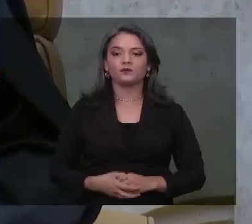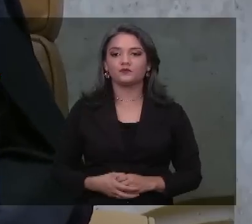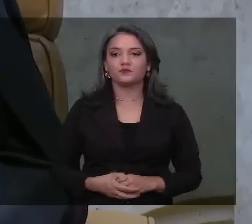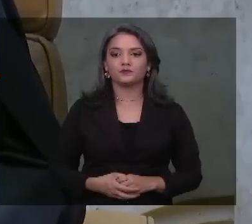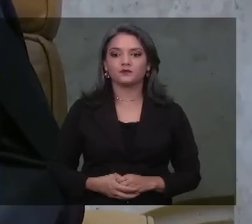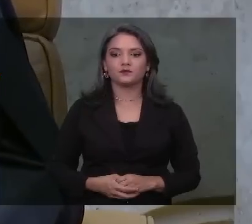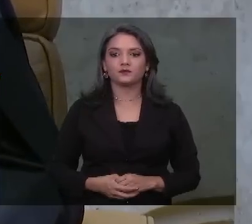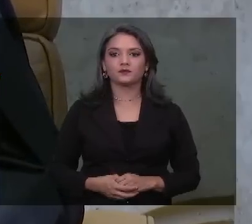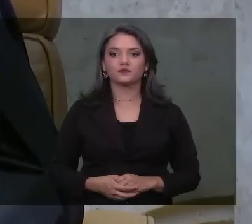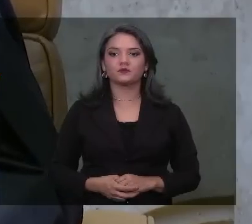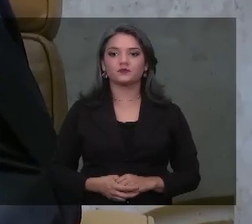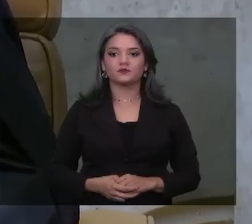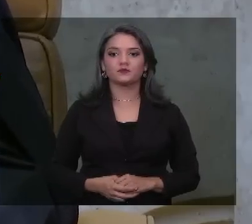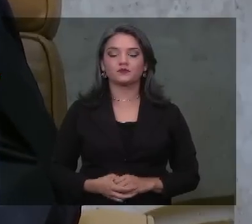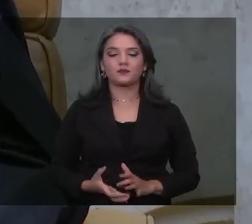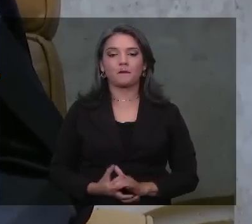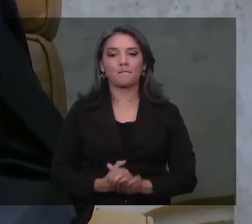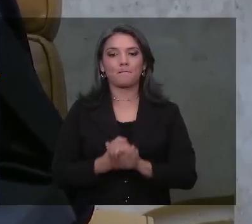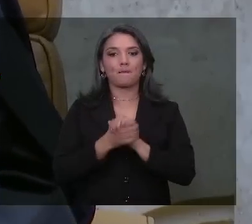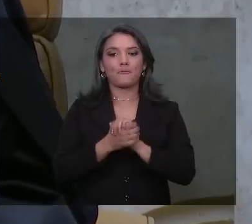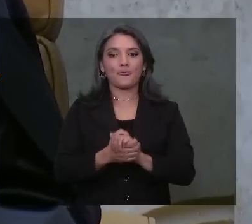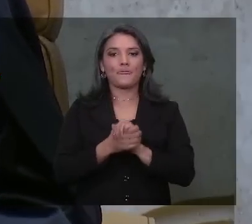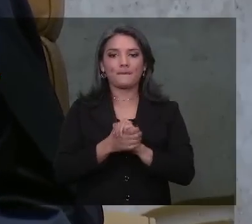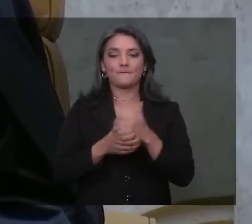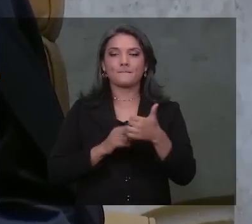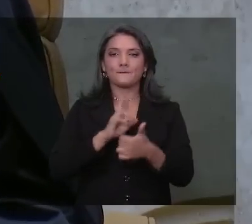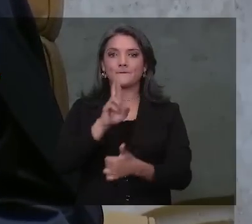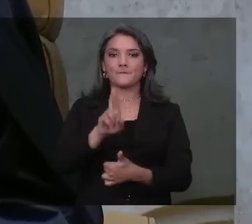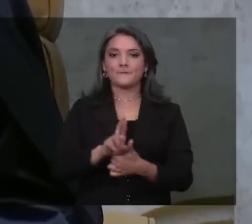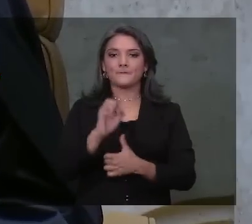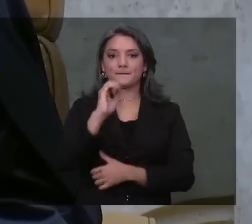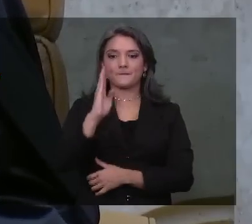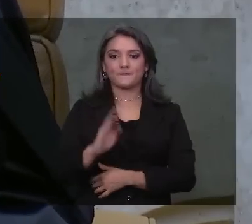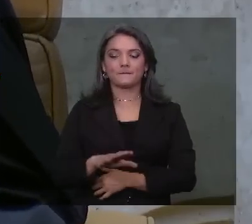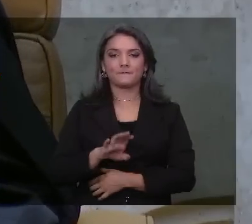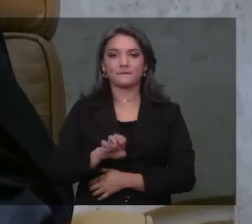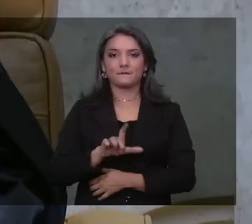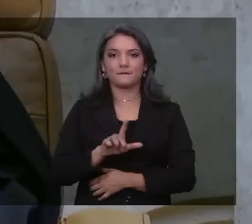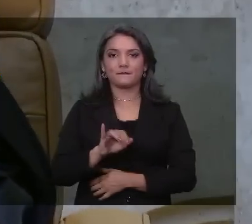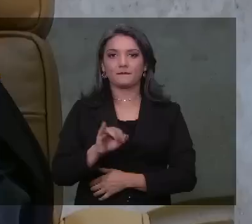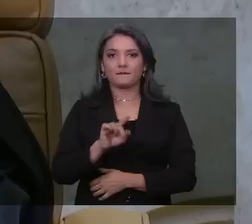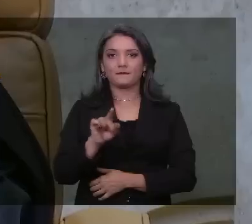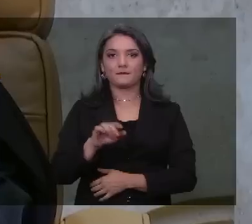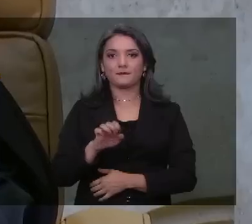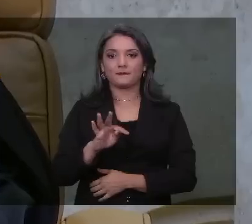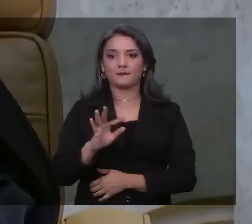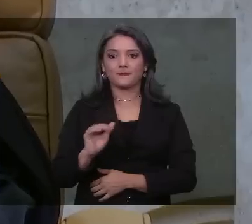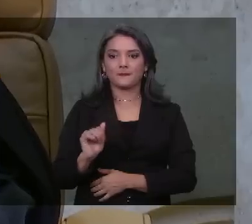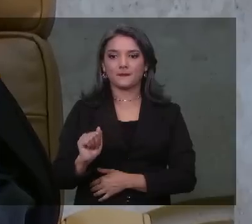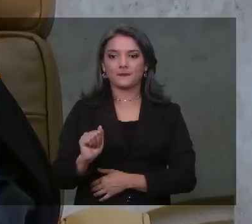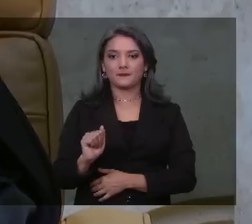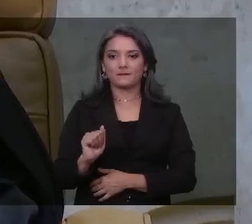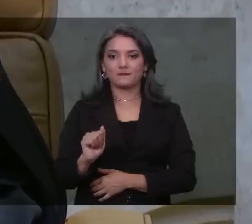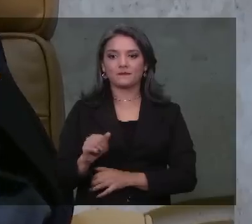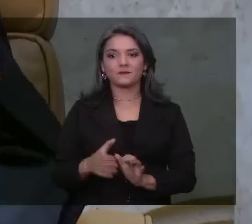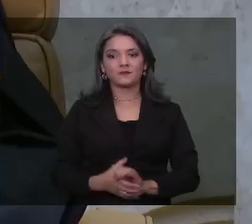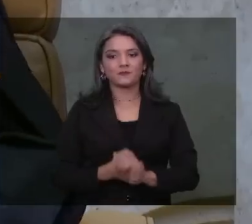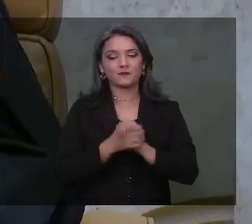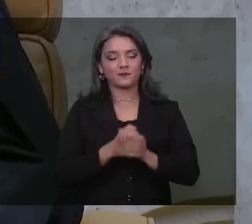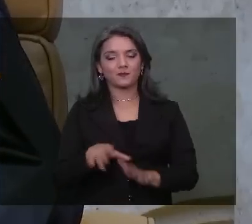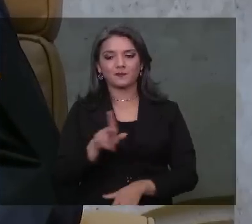senhora procuradora-geral da República em exercício, Eliseta Ramos, e caro presidente da